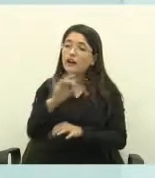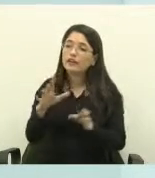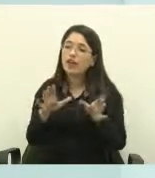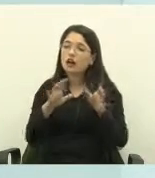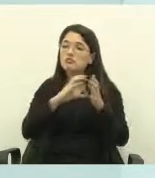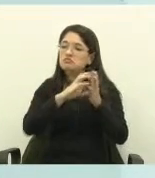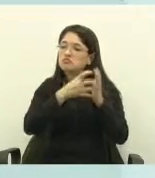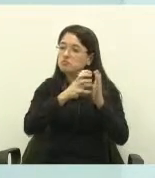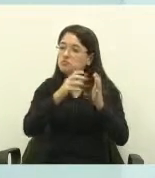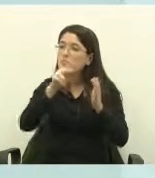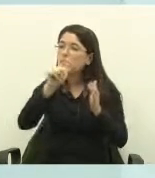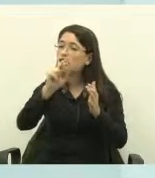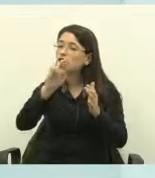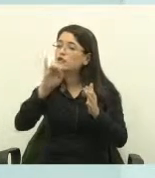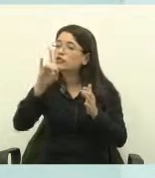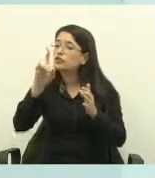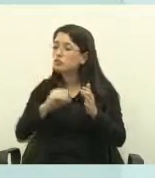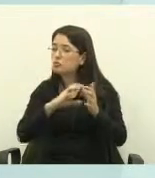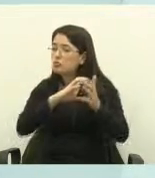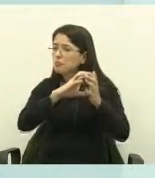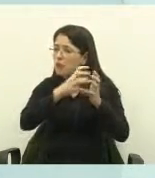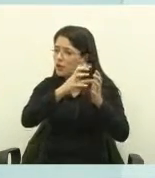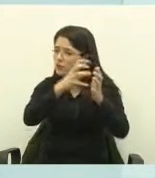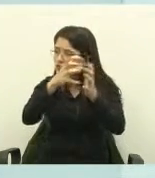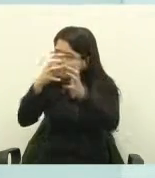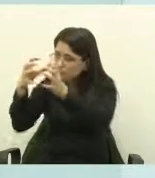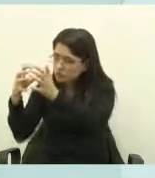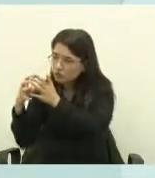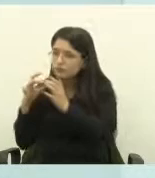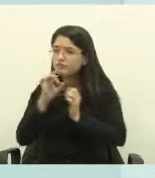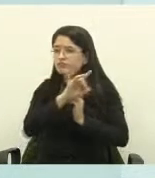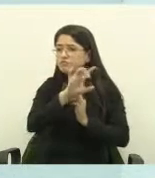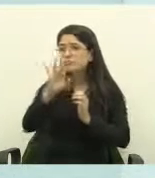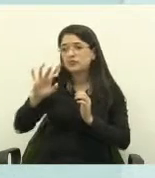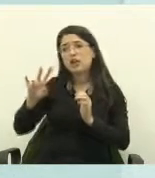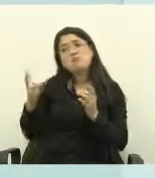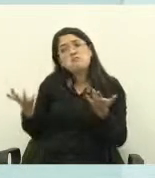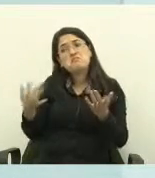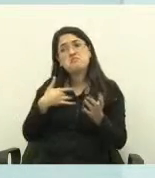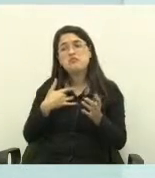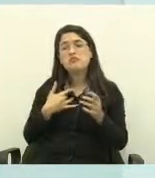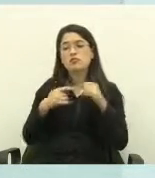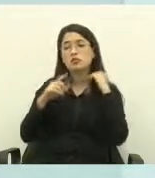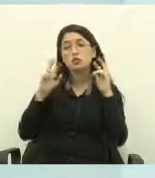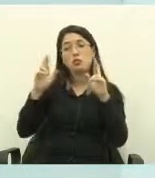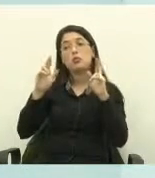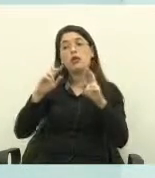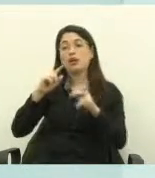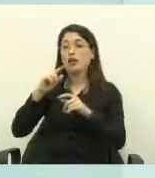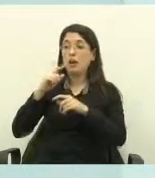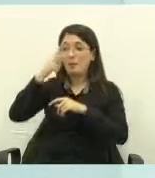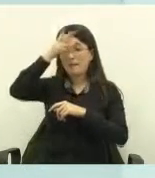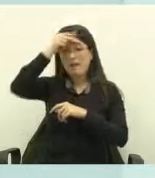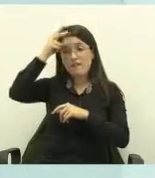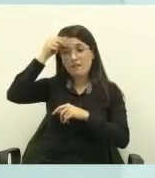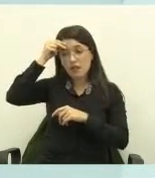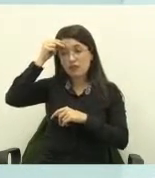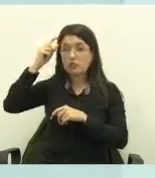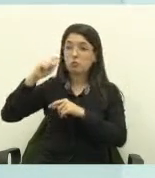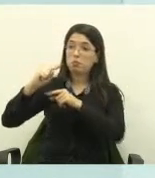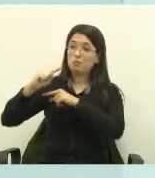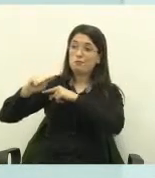tem as eleições, mas nós esperamos que os próximos gestores, o próximo prefeito da cidade de Guarulhos, olhe para a